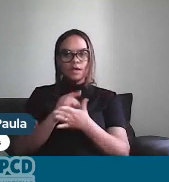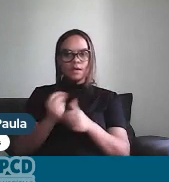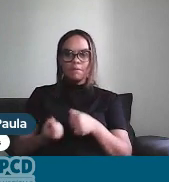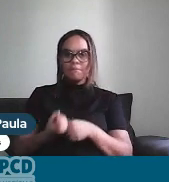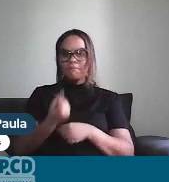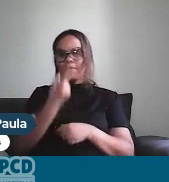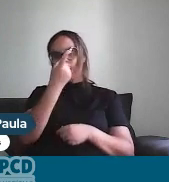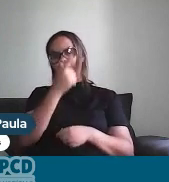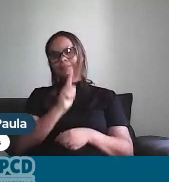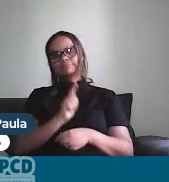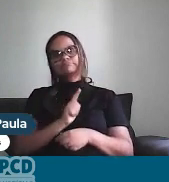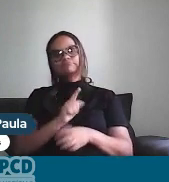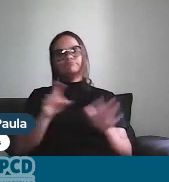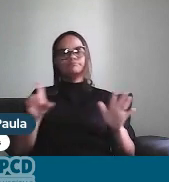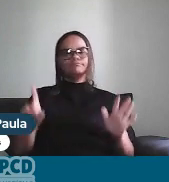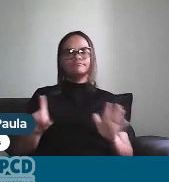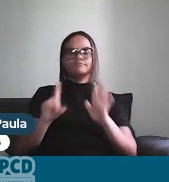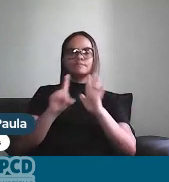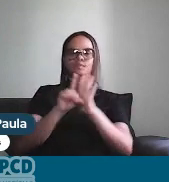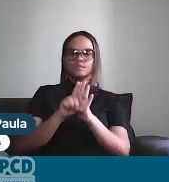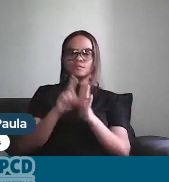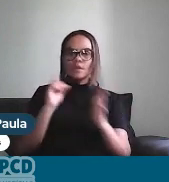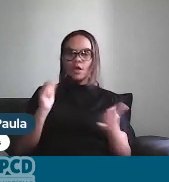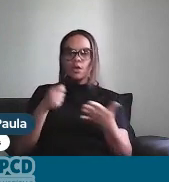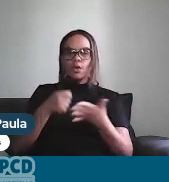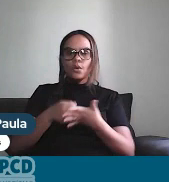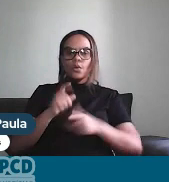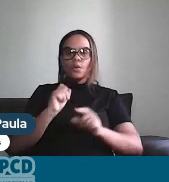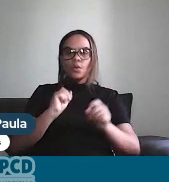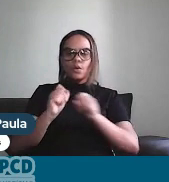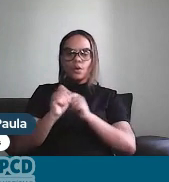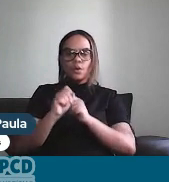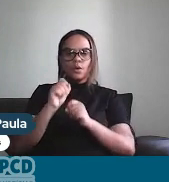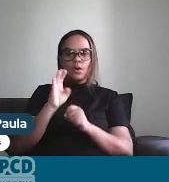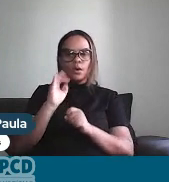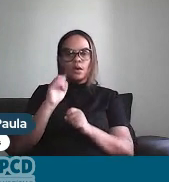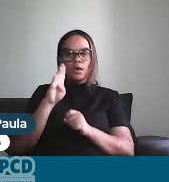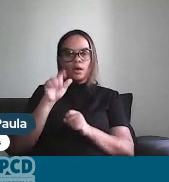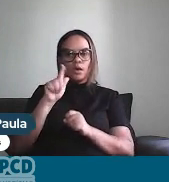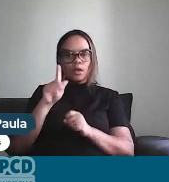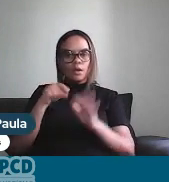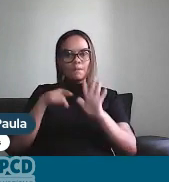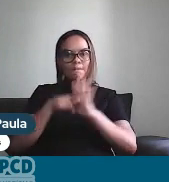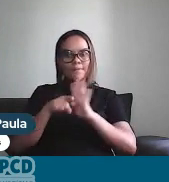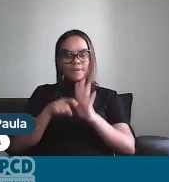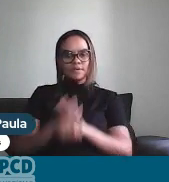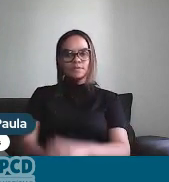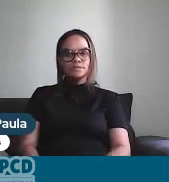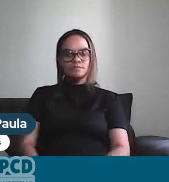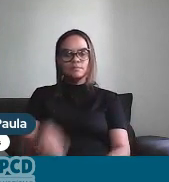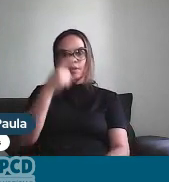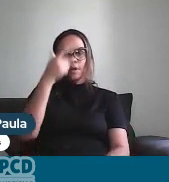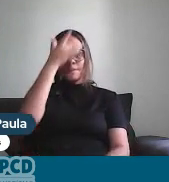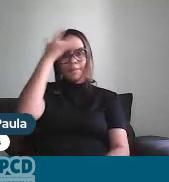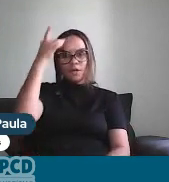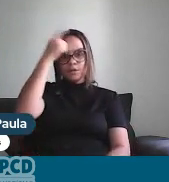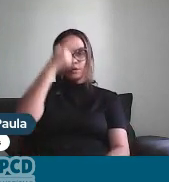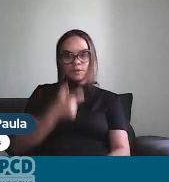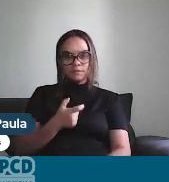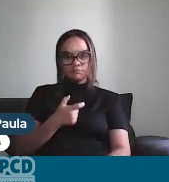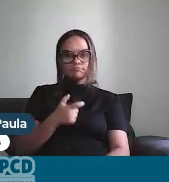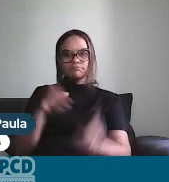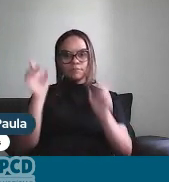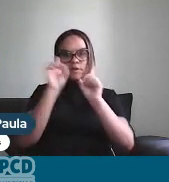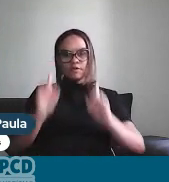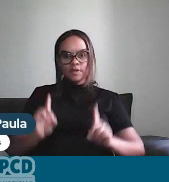única lei que determina que o IBGE tem que pesquisar pessoas com deficiência,